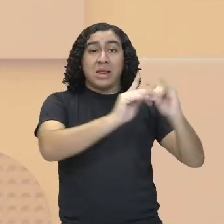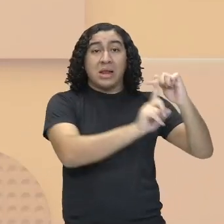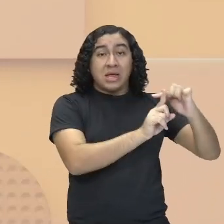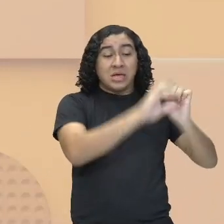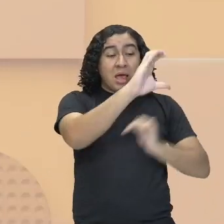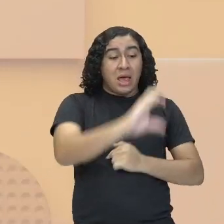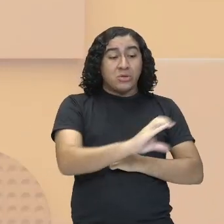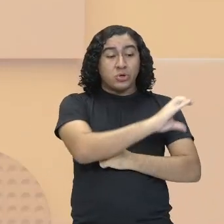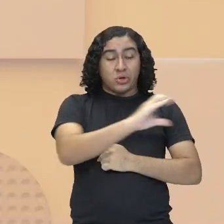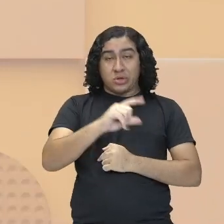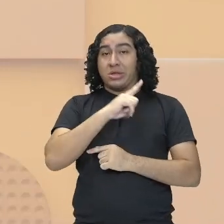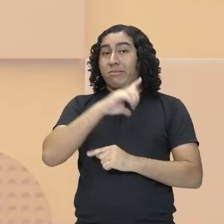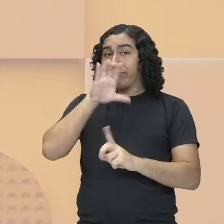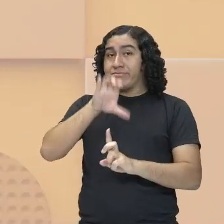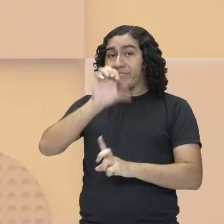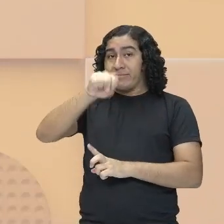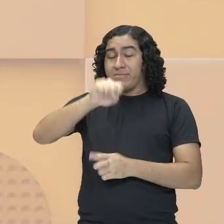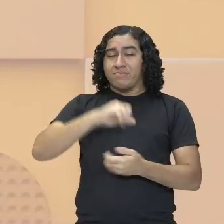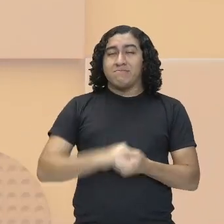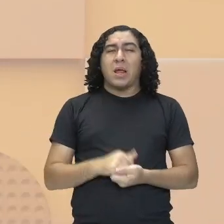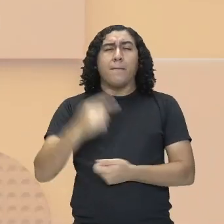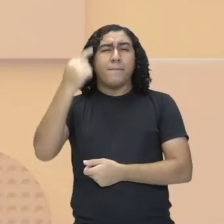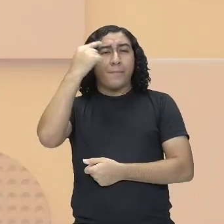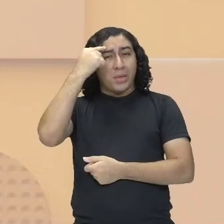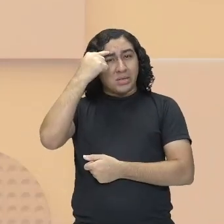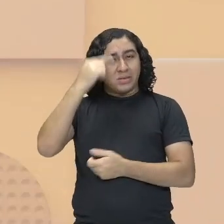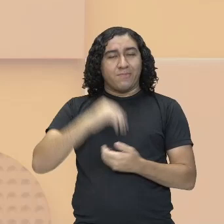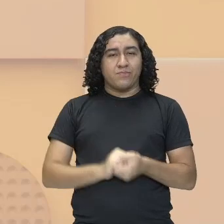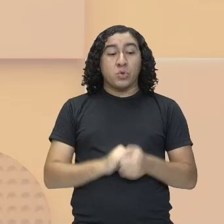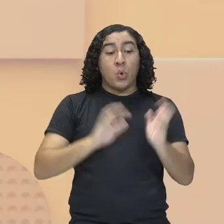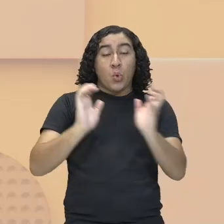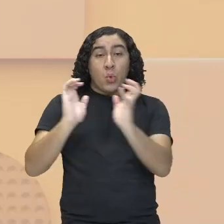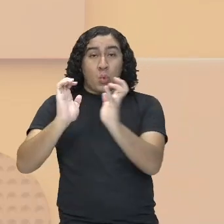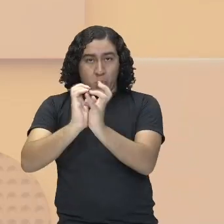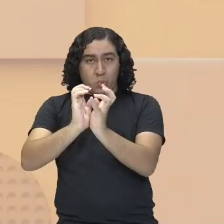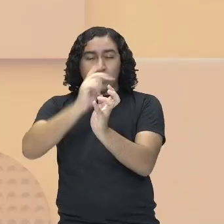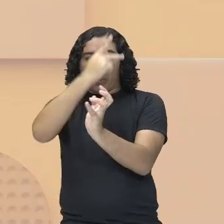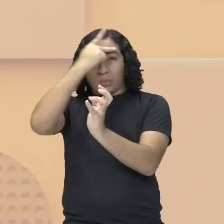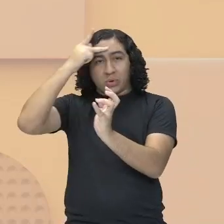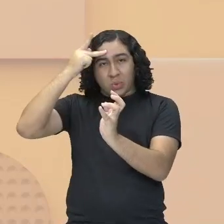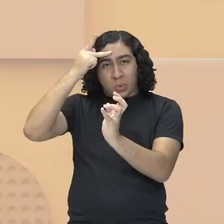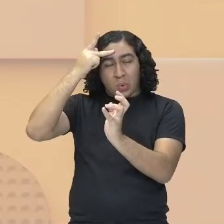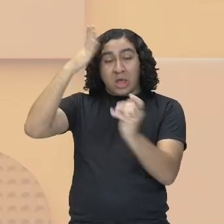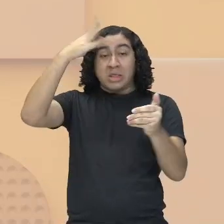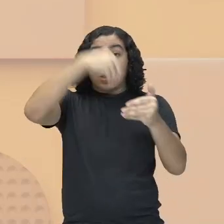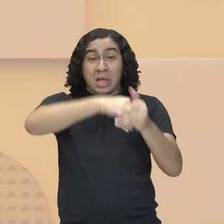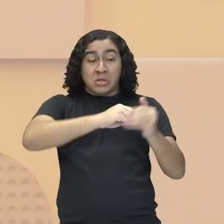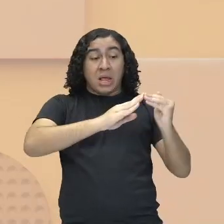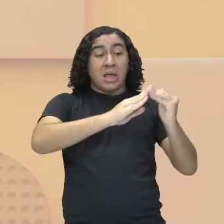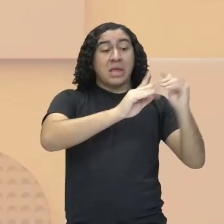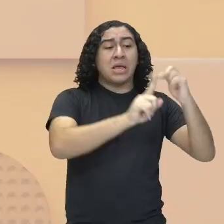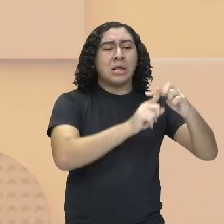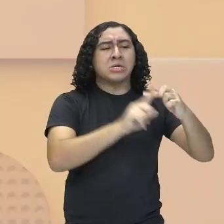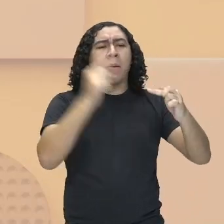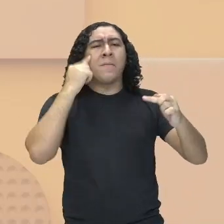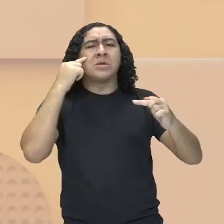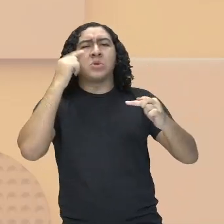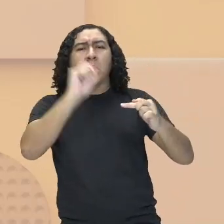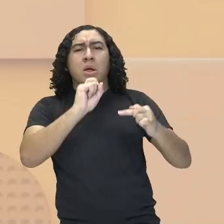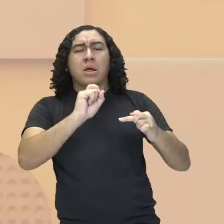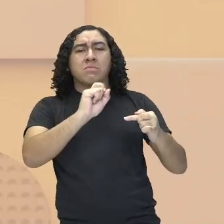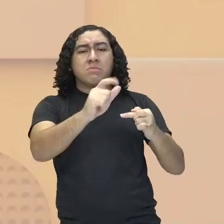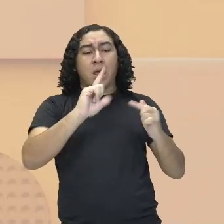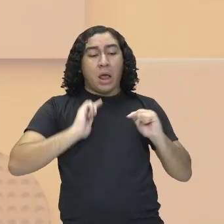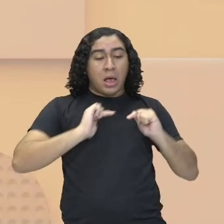exerce grande influência. Imagina só, um grupo de pessoas dentro da própria igreja falando que as práticas que a igreja